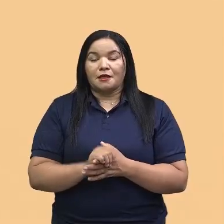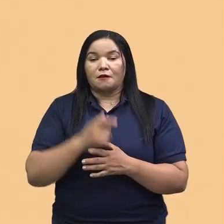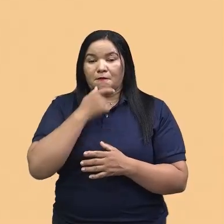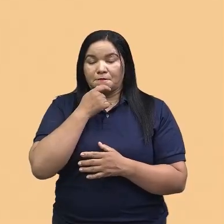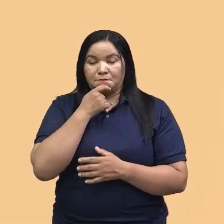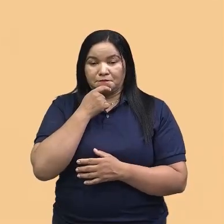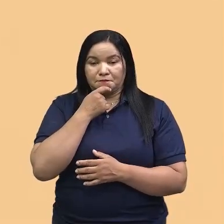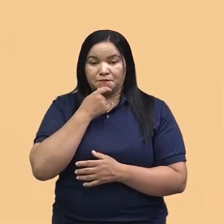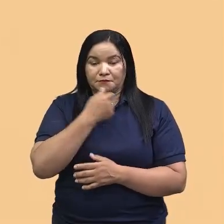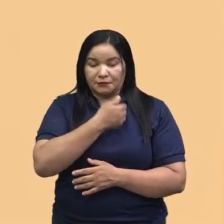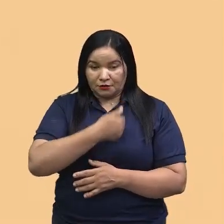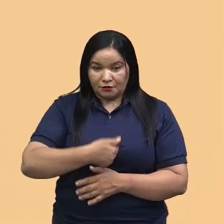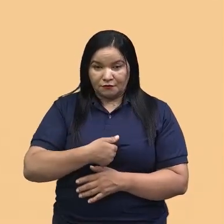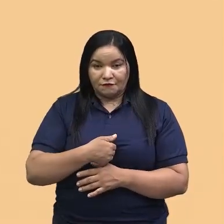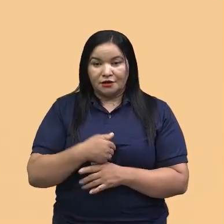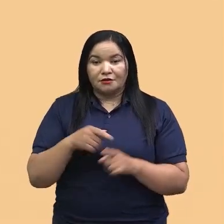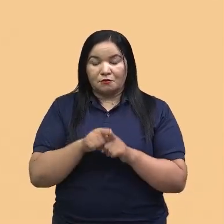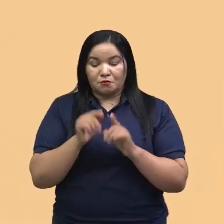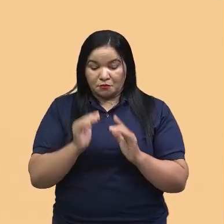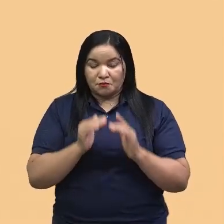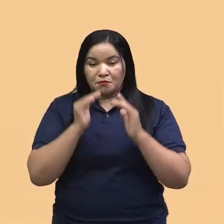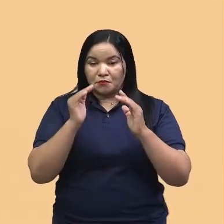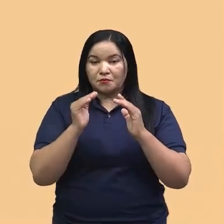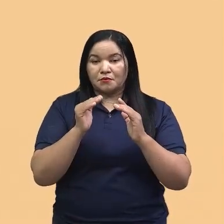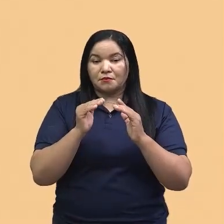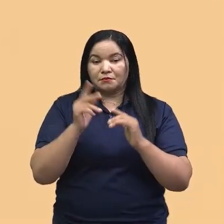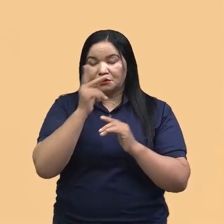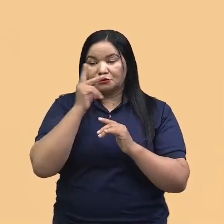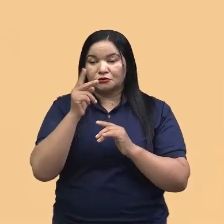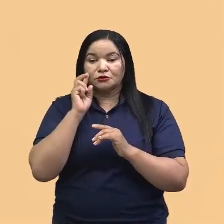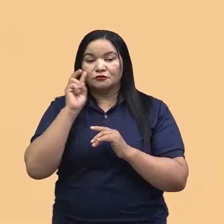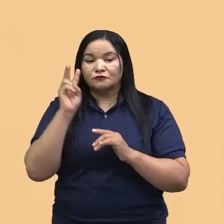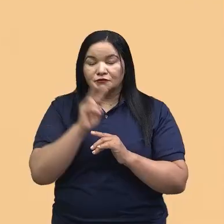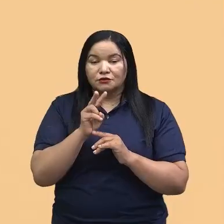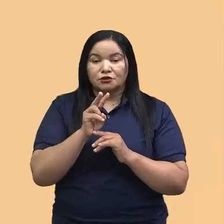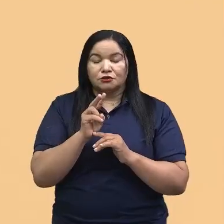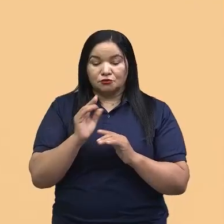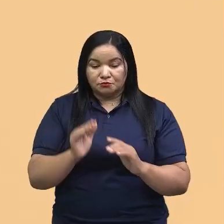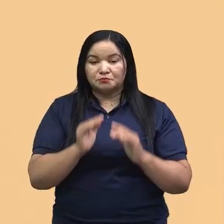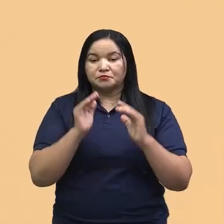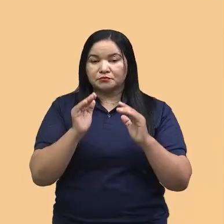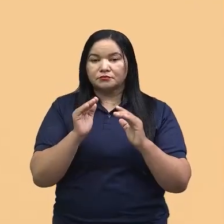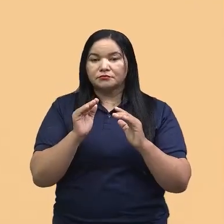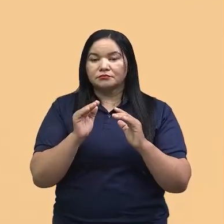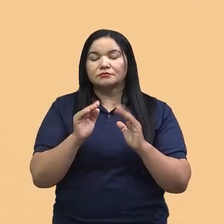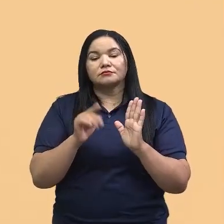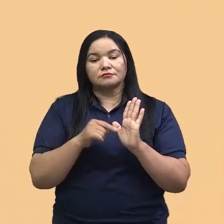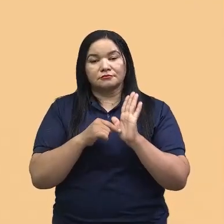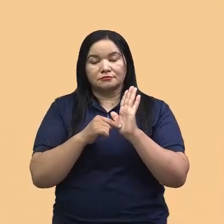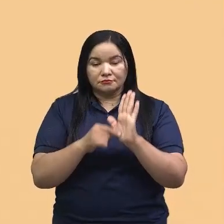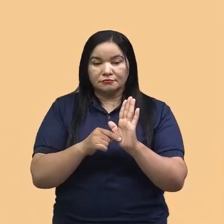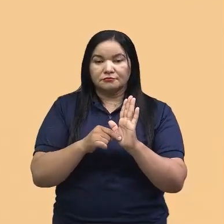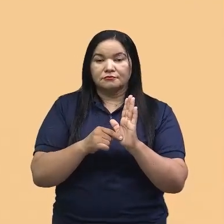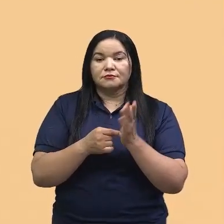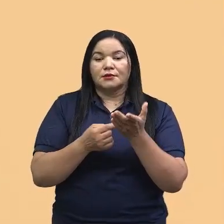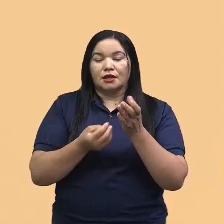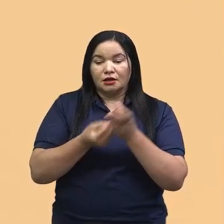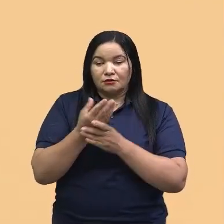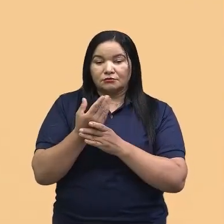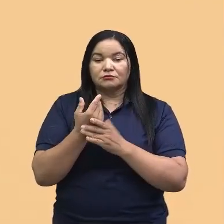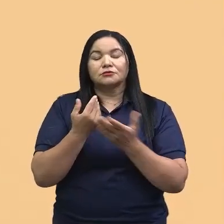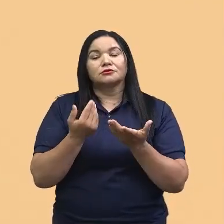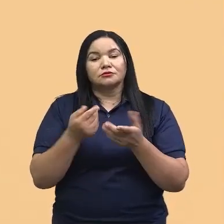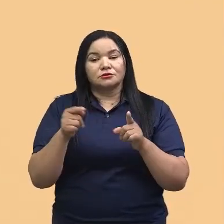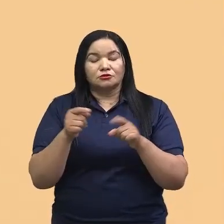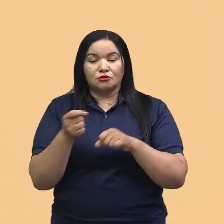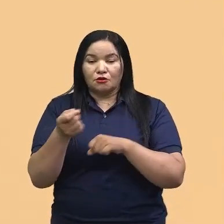própria, né, imagem. Então, o Vargas, ele traz essa instauração, né, no seu governo de